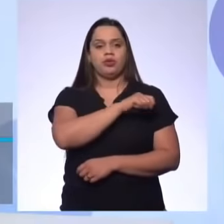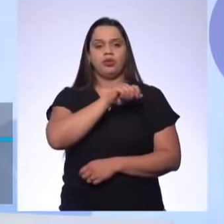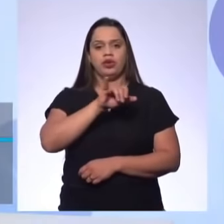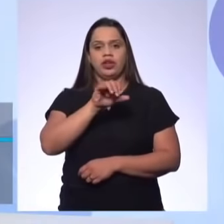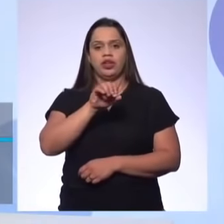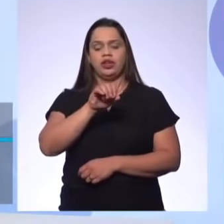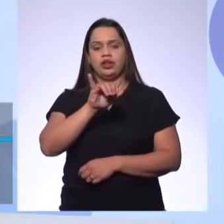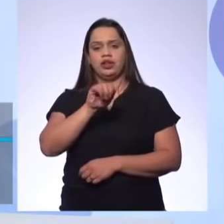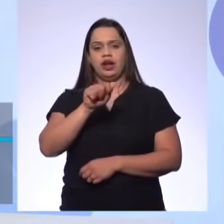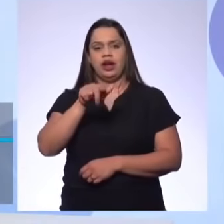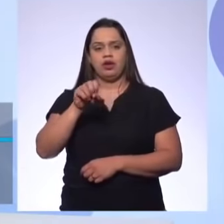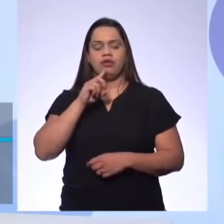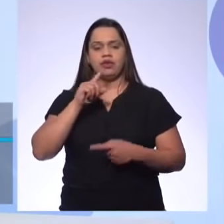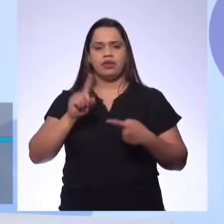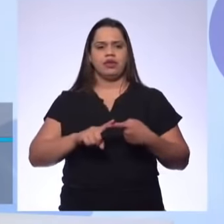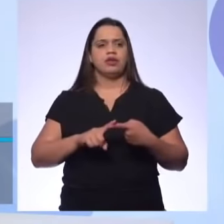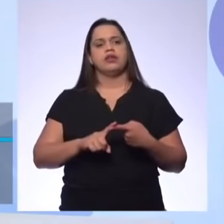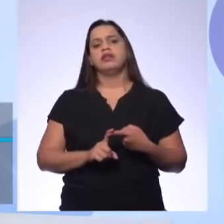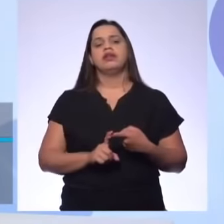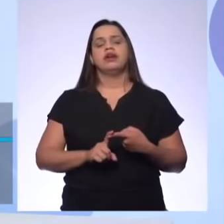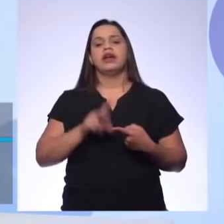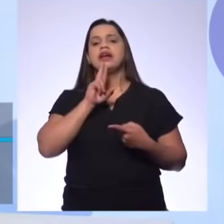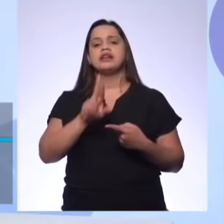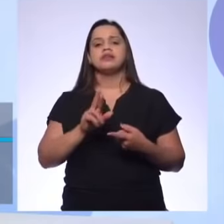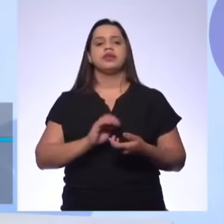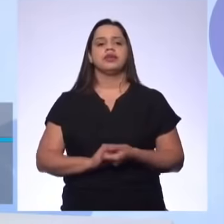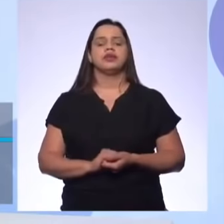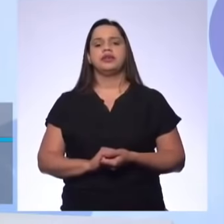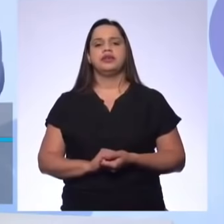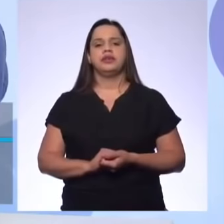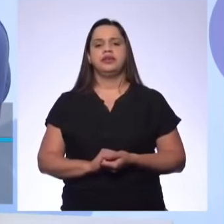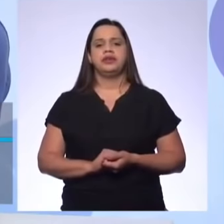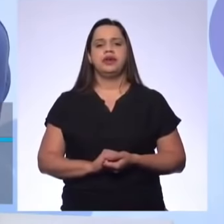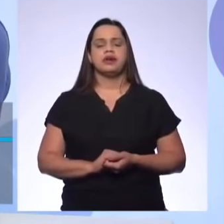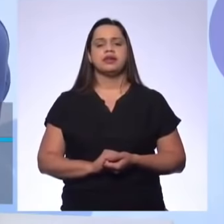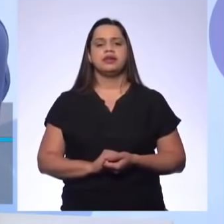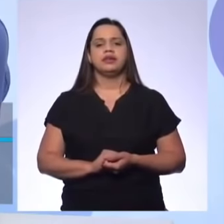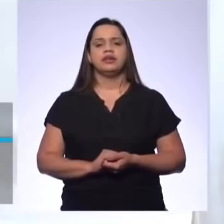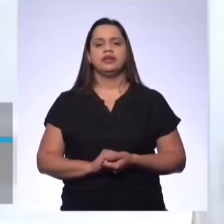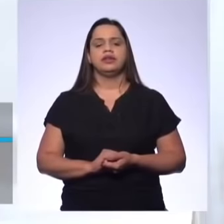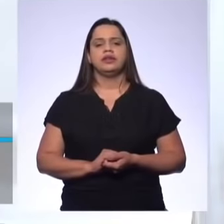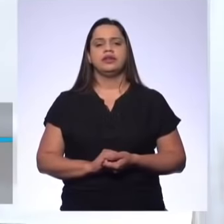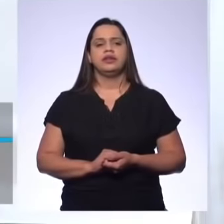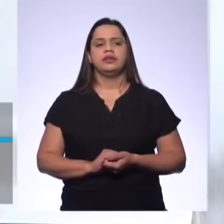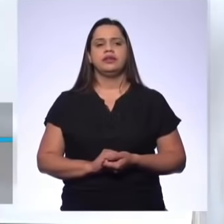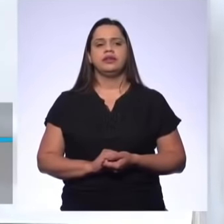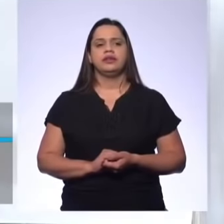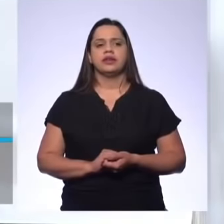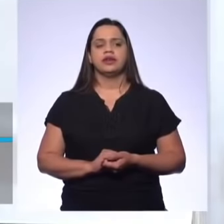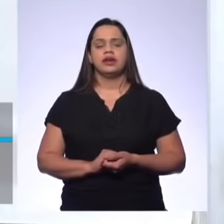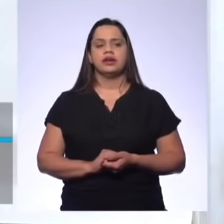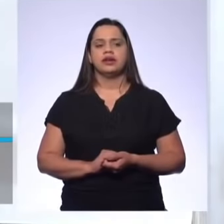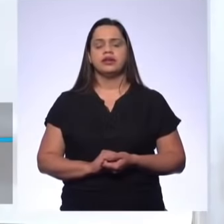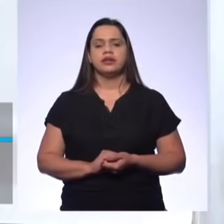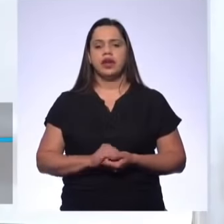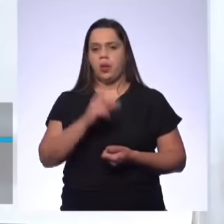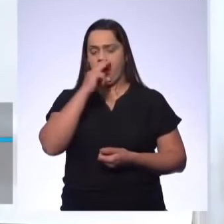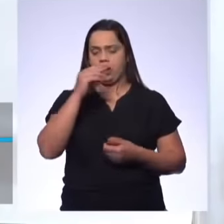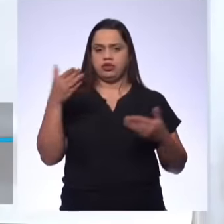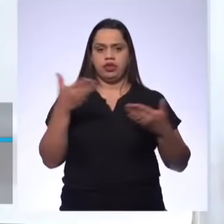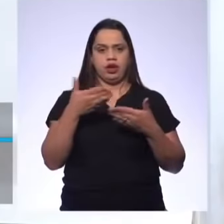respondeu um a dois cê true before I five se acho que agora tá uma